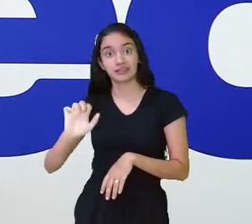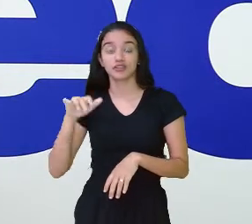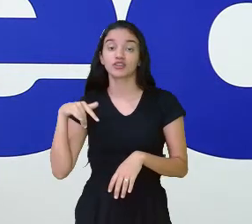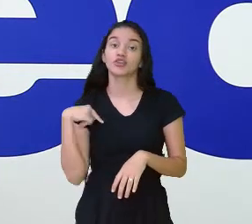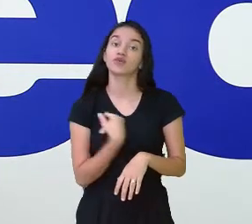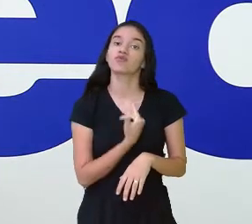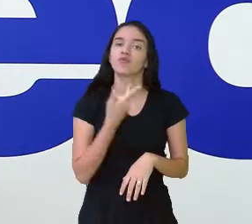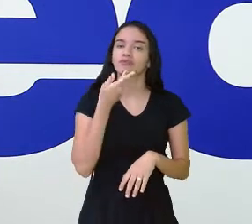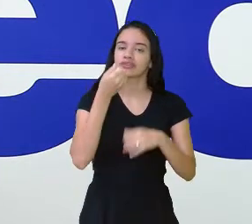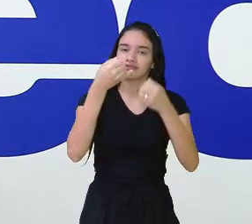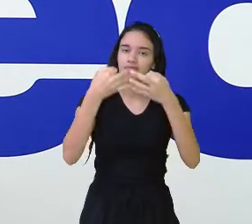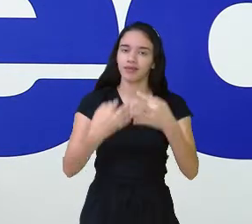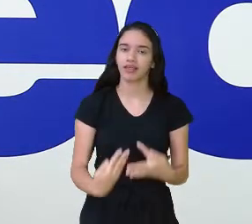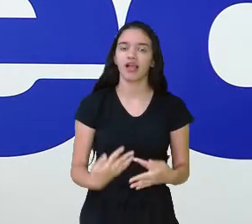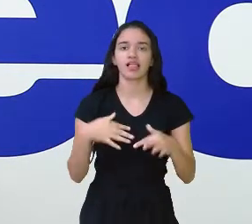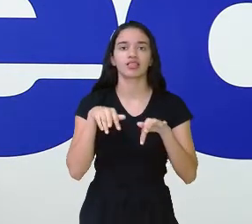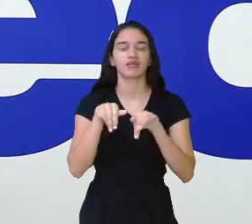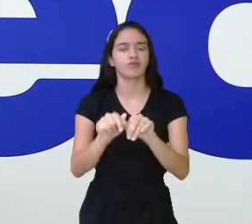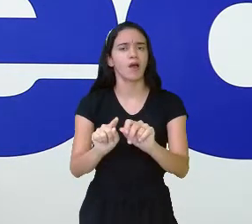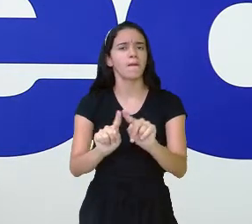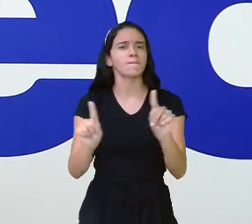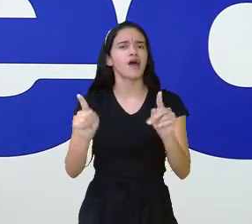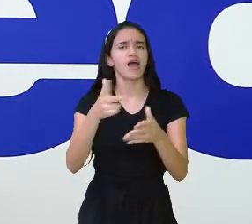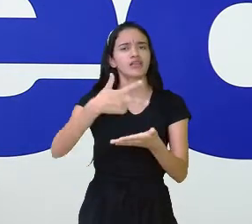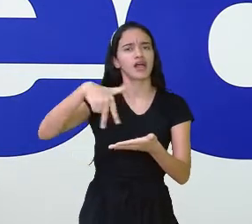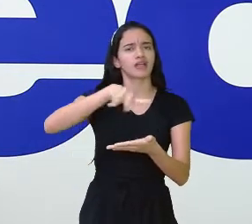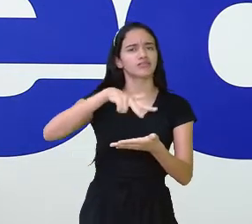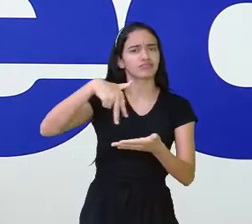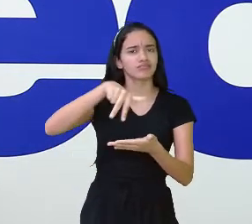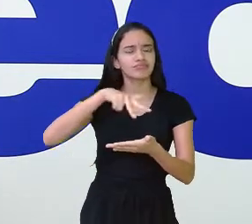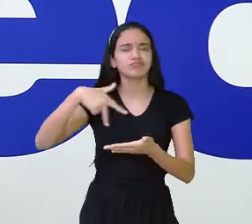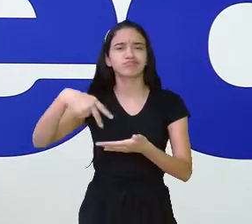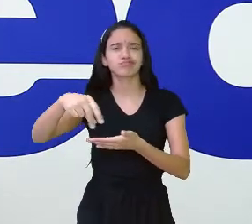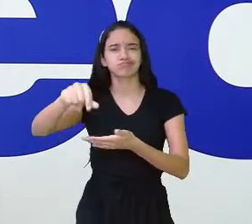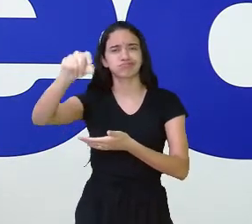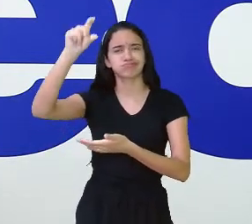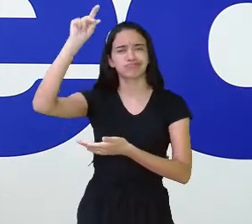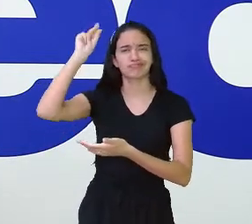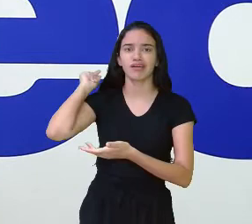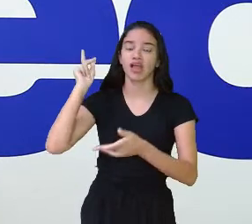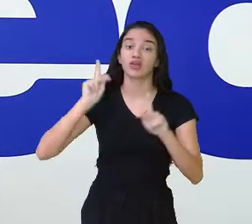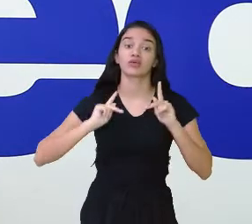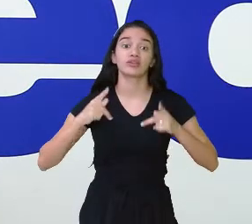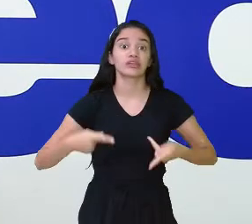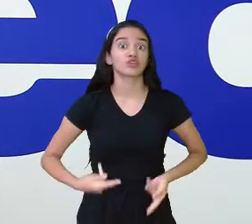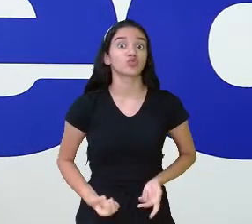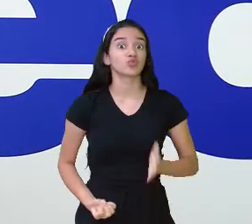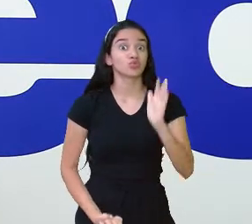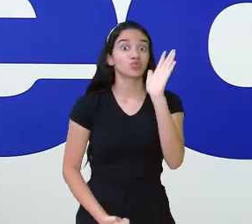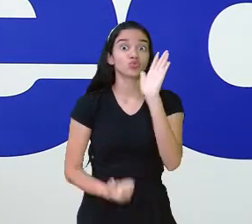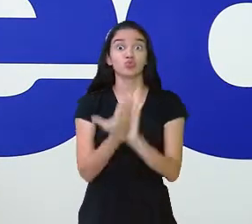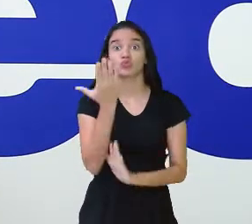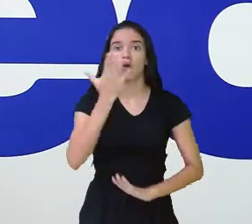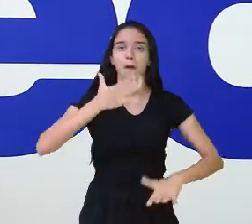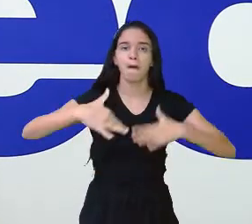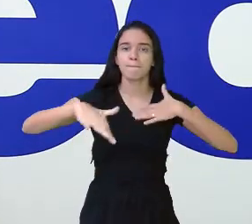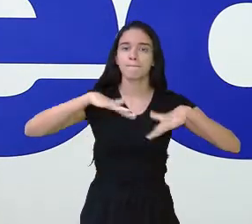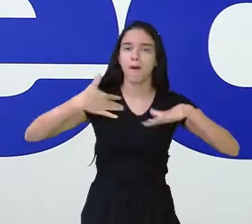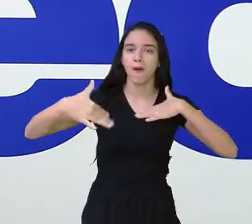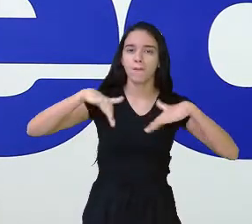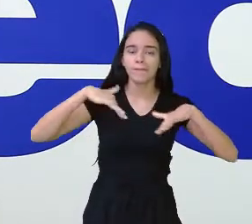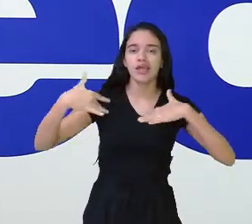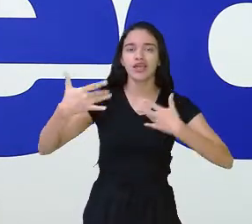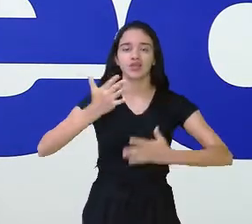final. Mas a dança, pessoal, ela é inerente ao ser humano desde que o ser humano surgiu. Movimento,